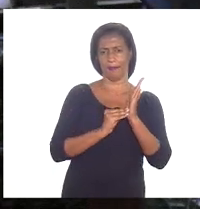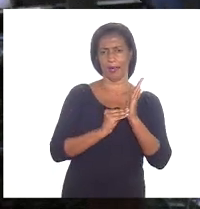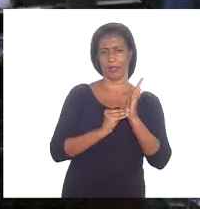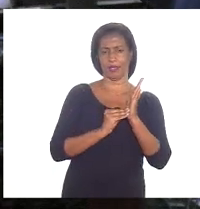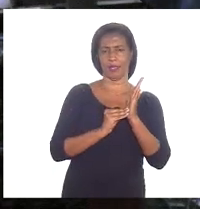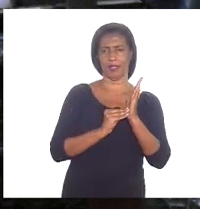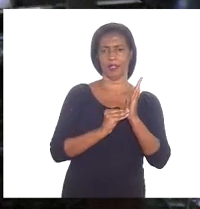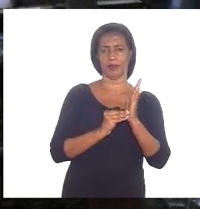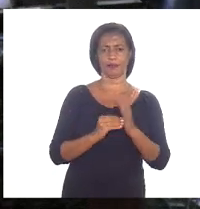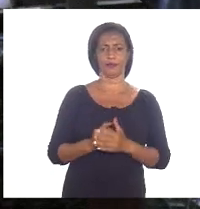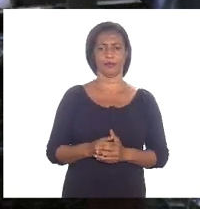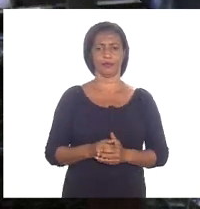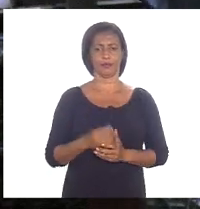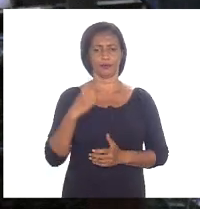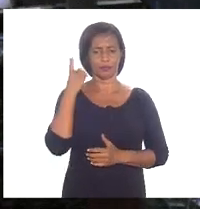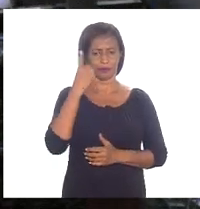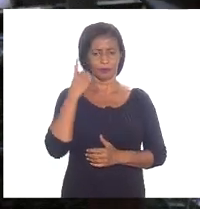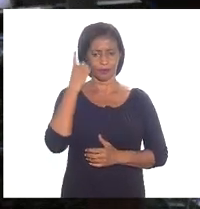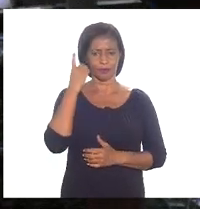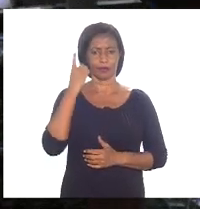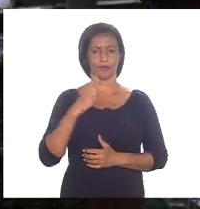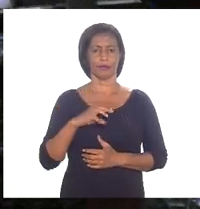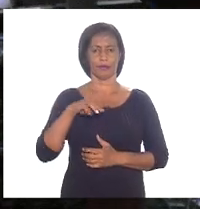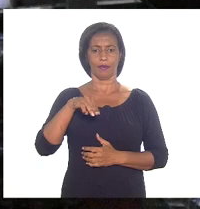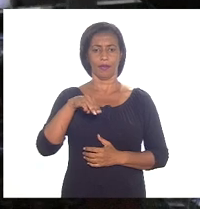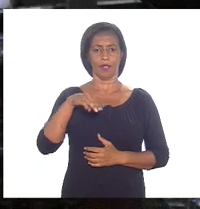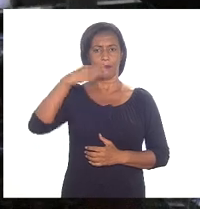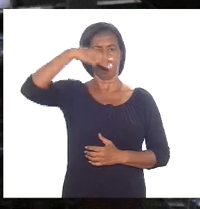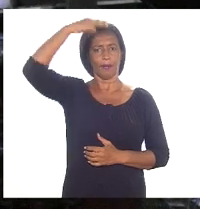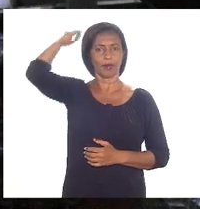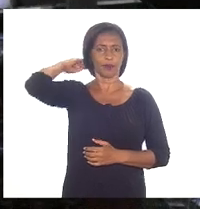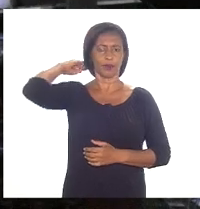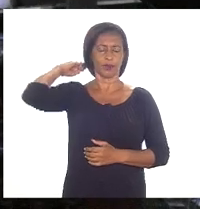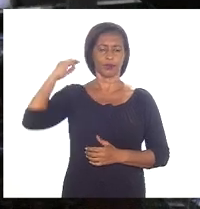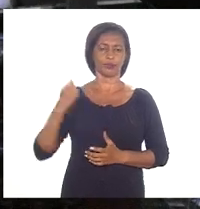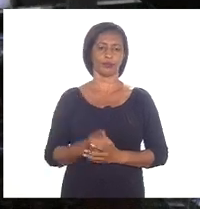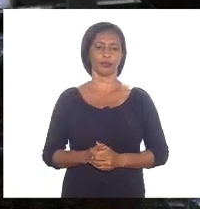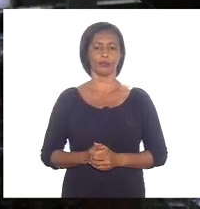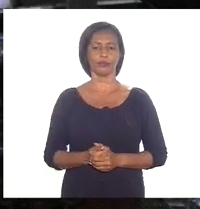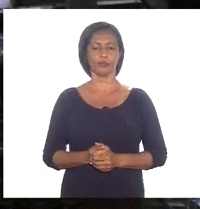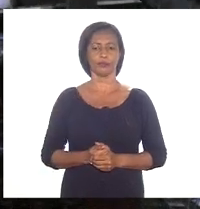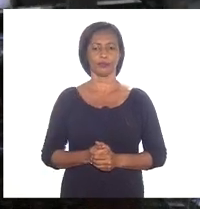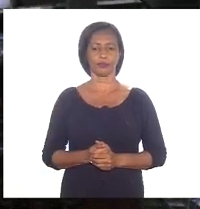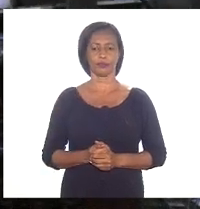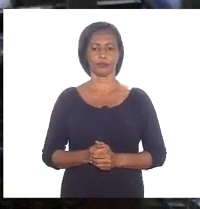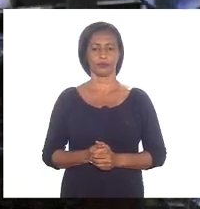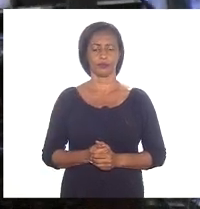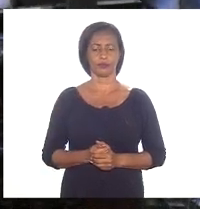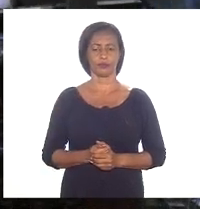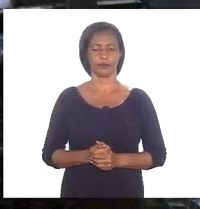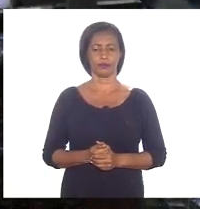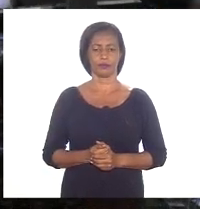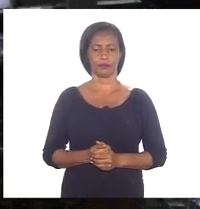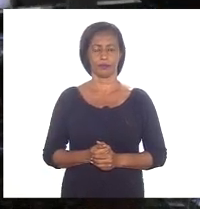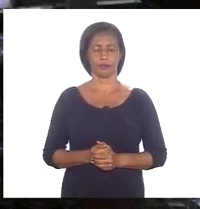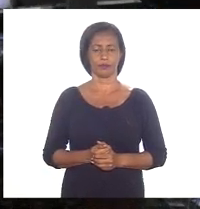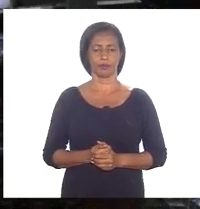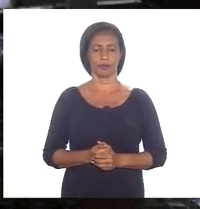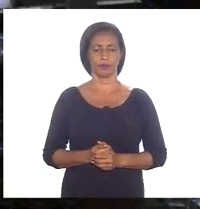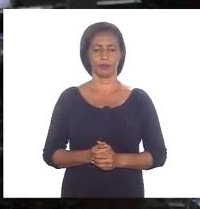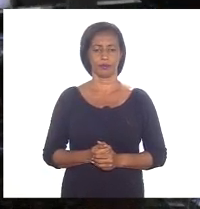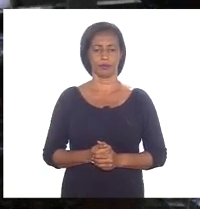presidente. Deputado Márcio Pacheco. Questão de ordem, presidente. Já, já. Parecer